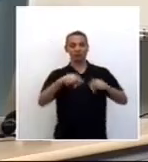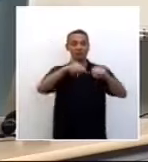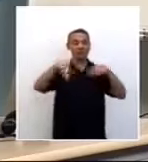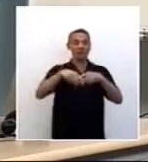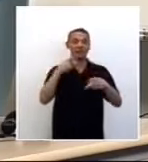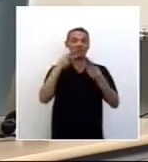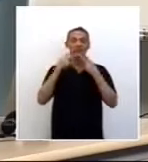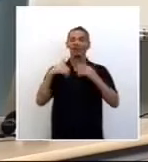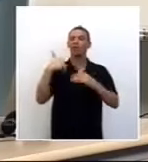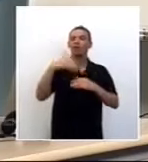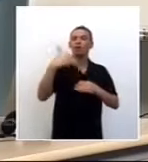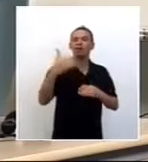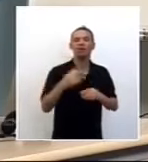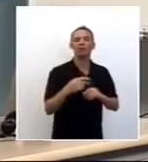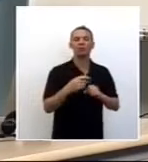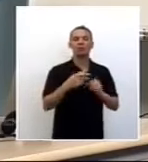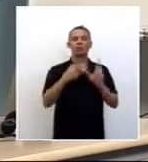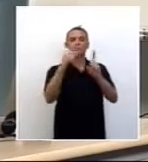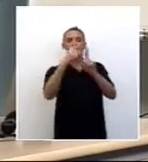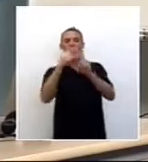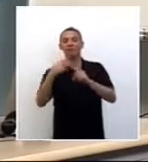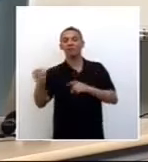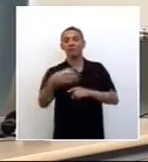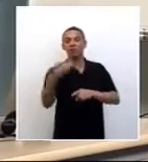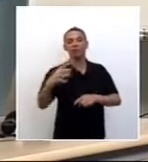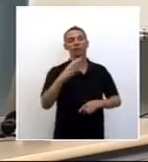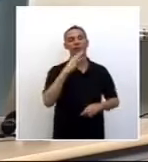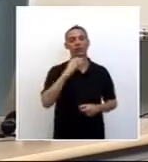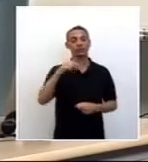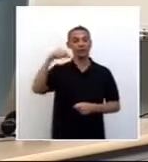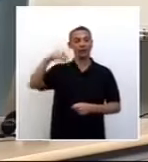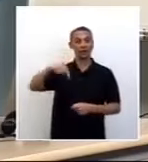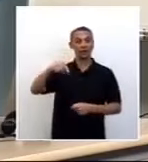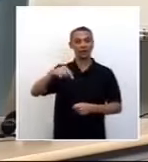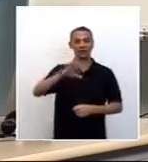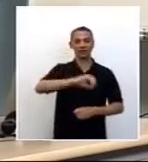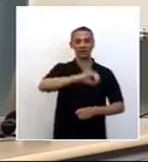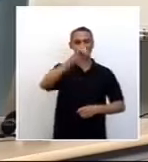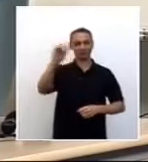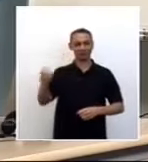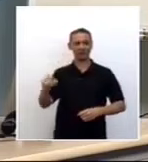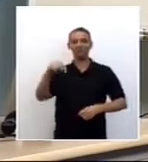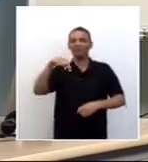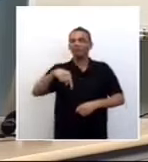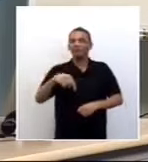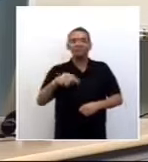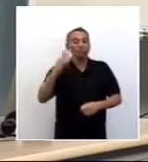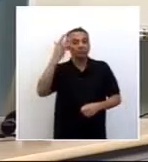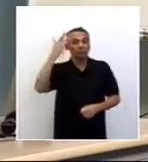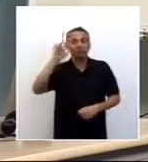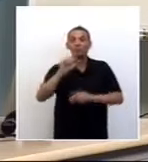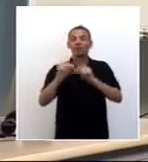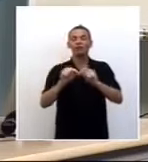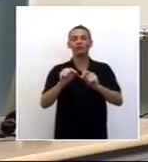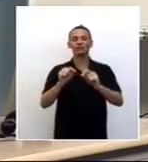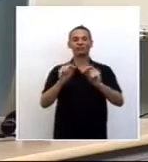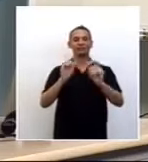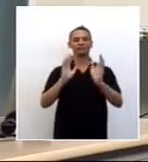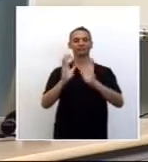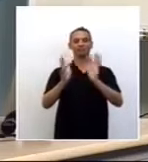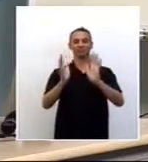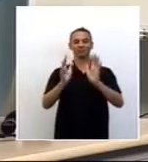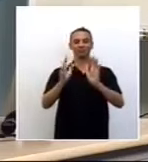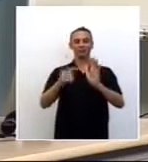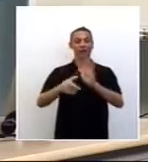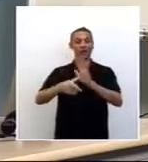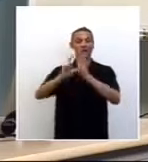vocabulário é eu descobri isso aqui no centro de mídias eu não sabia que a língua de E eu achava